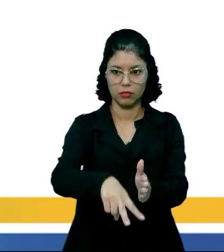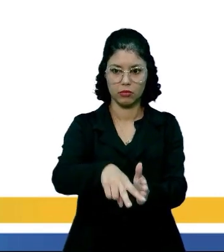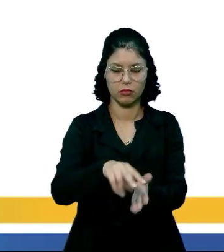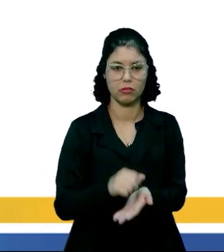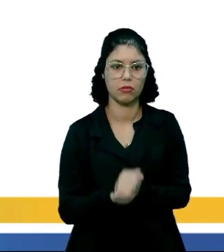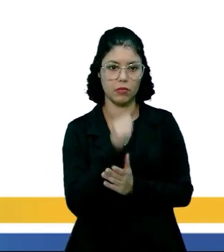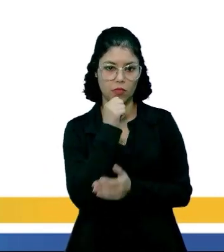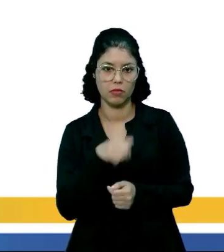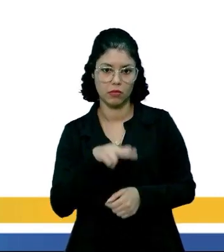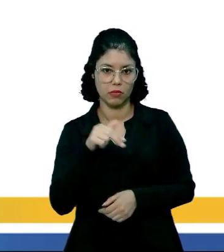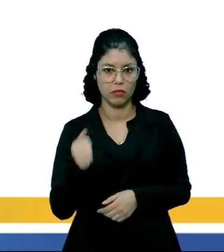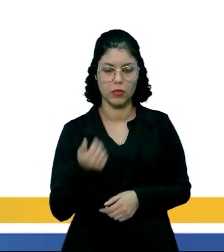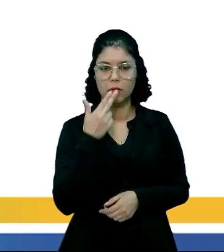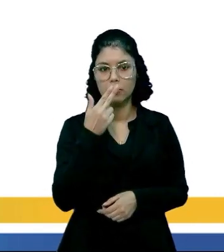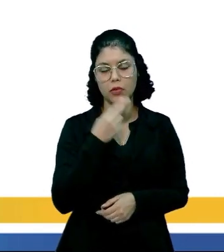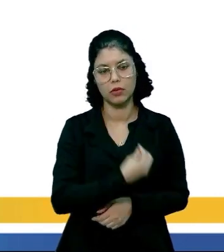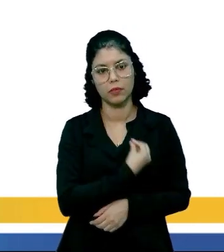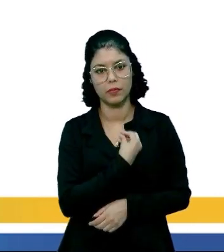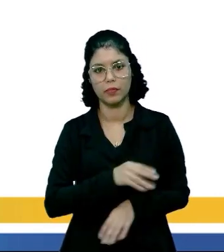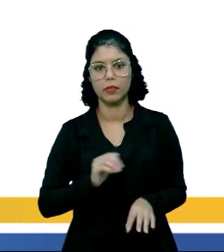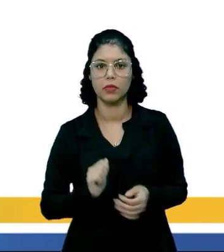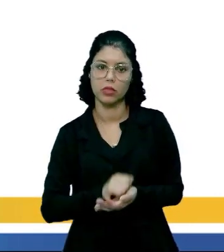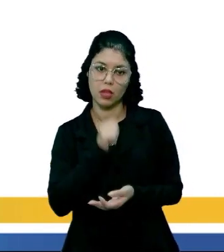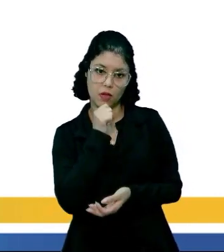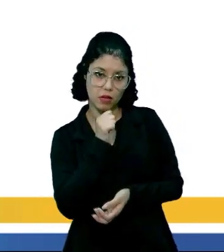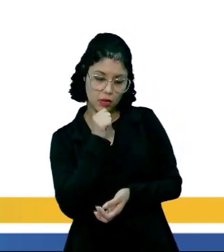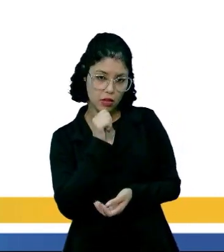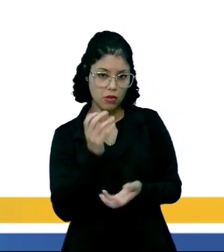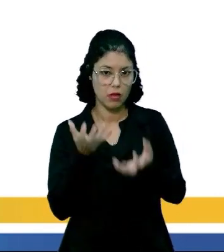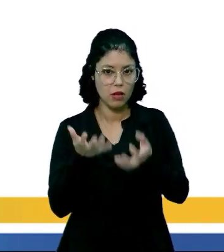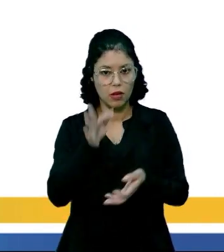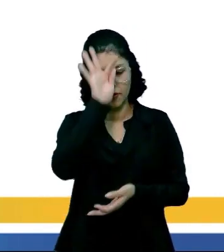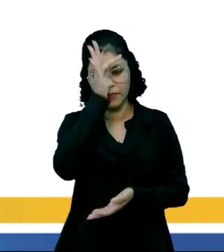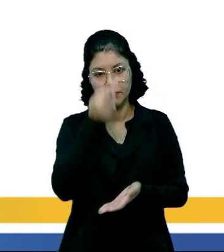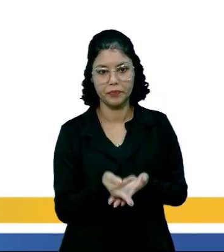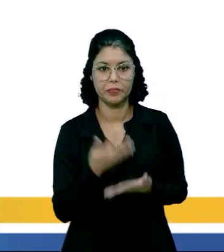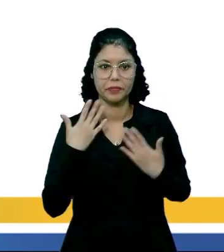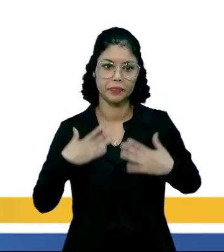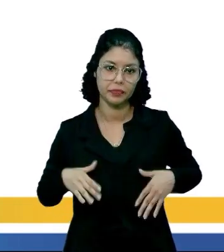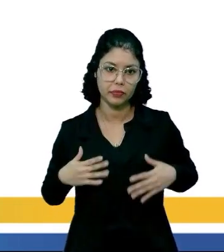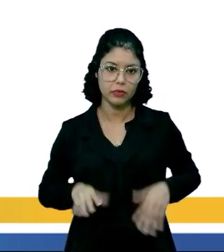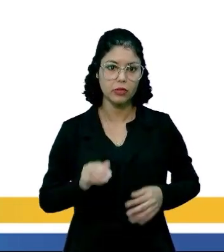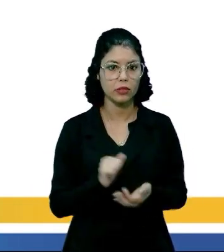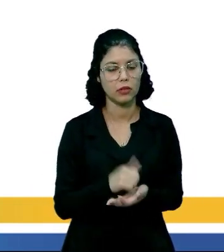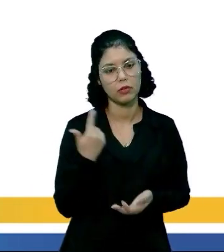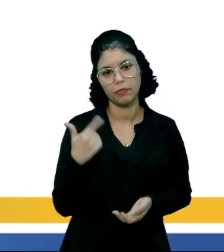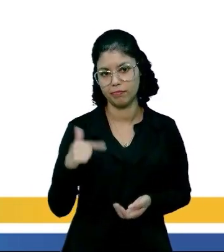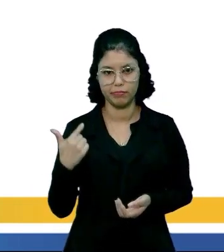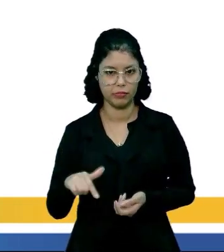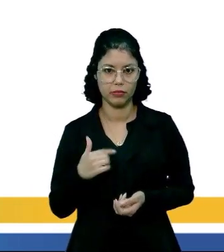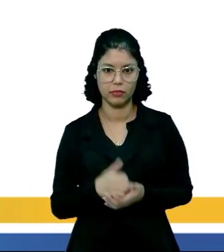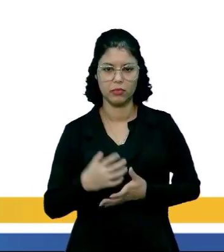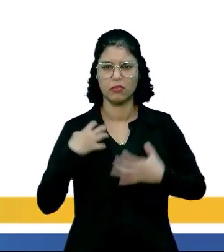fiz mais do que fumar a vida. Afinal, o que eu quero é fé, é calma, e